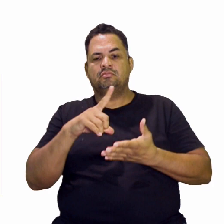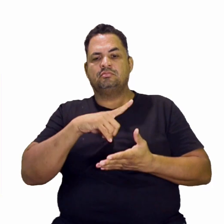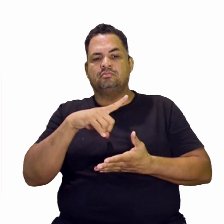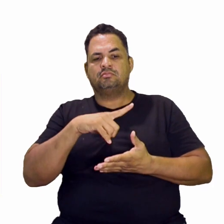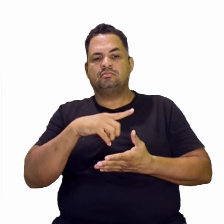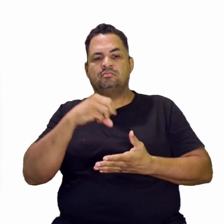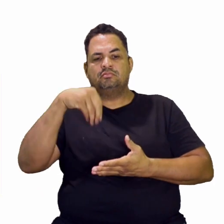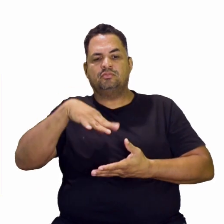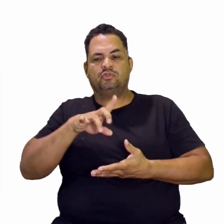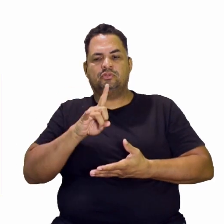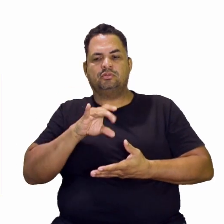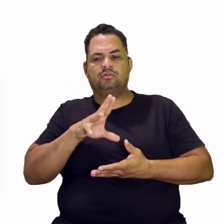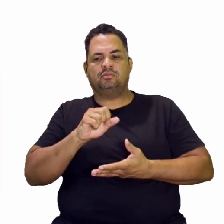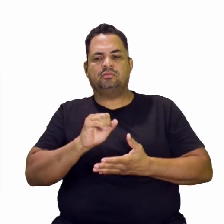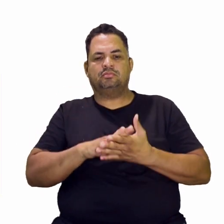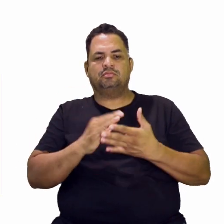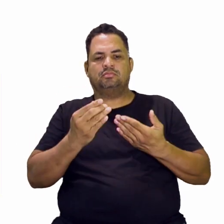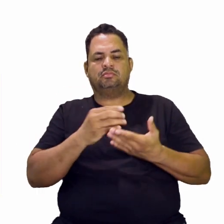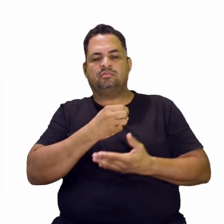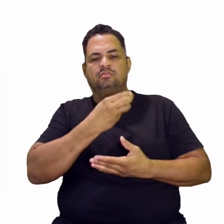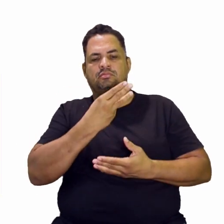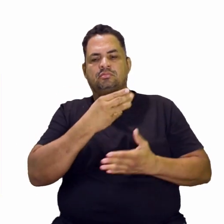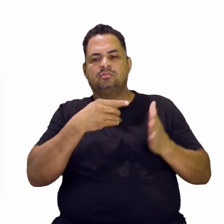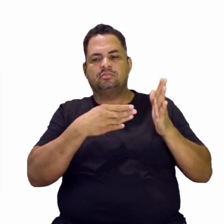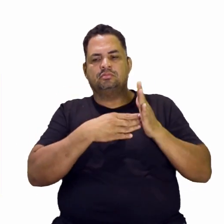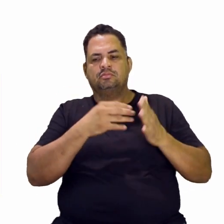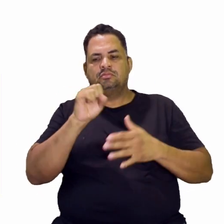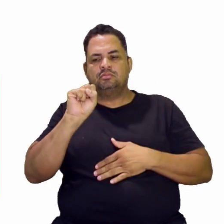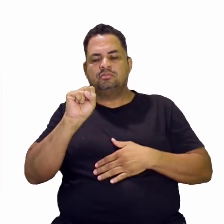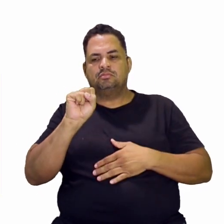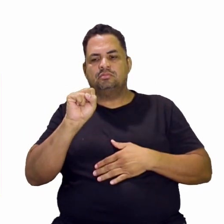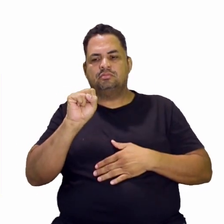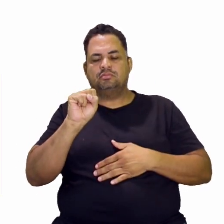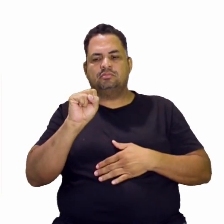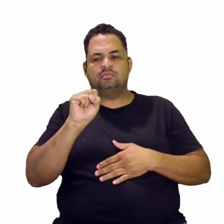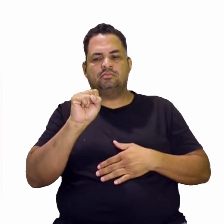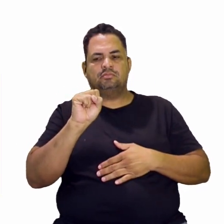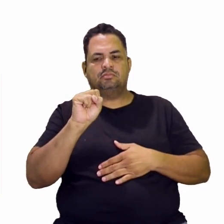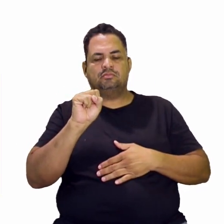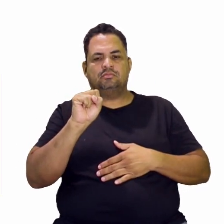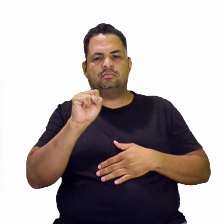temos os monossacarídeos, que vão aí de 3 a 8